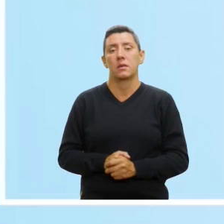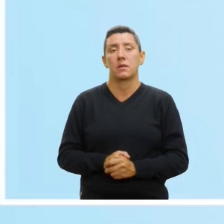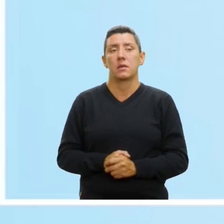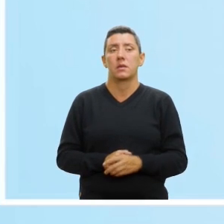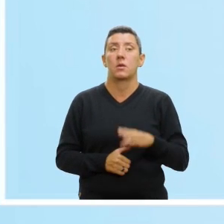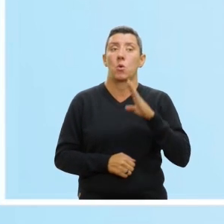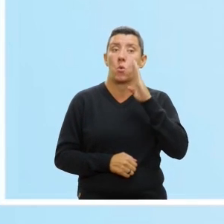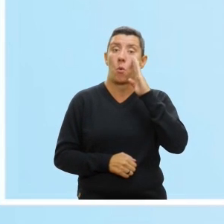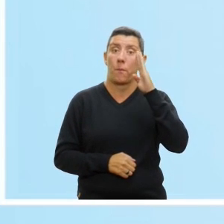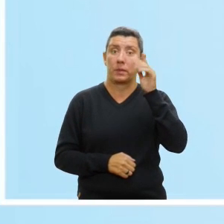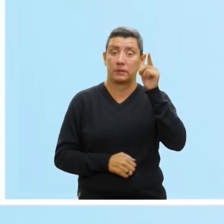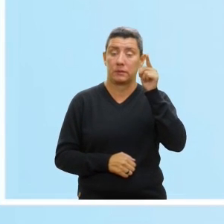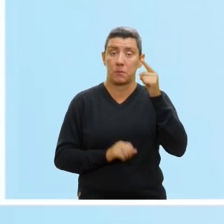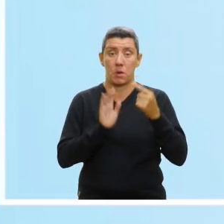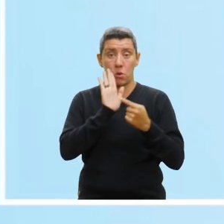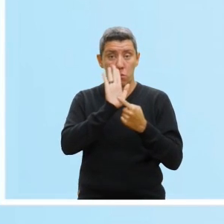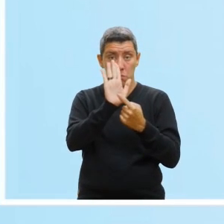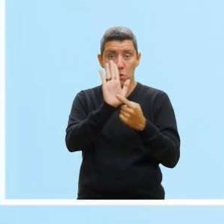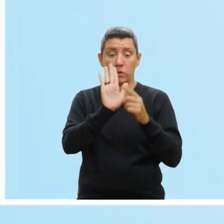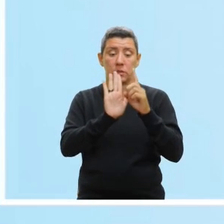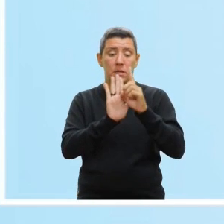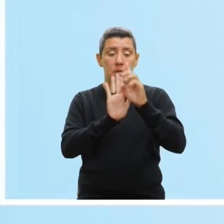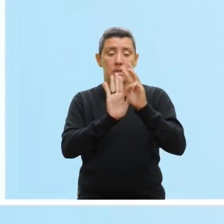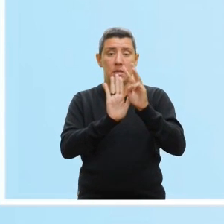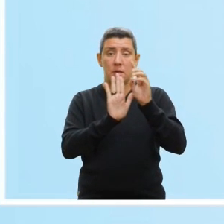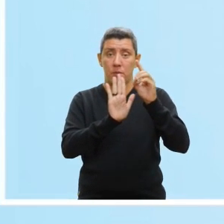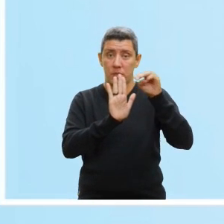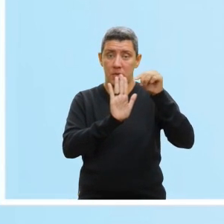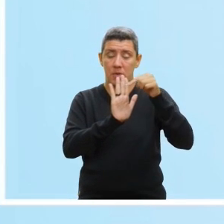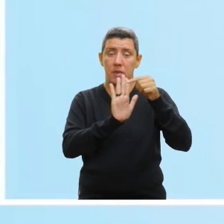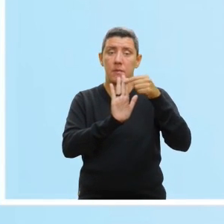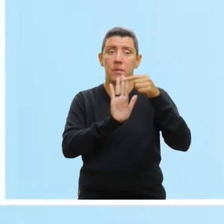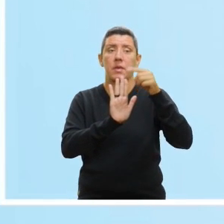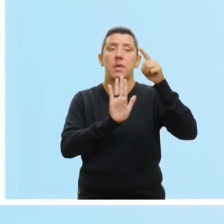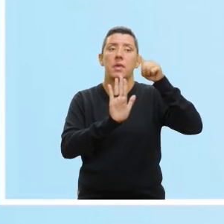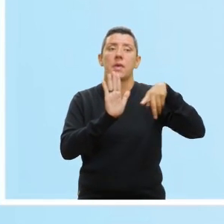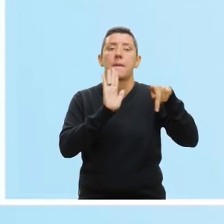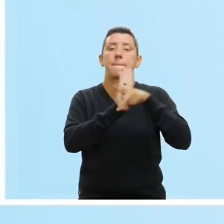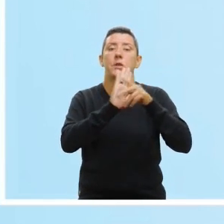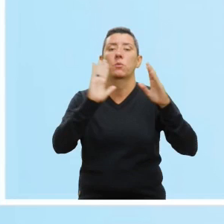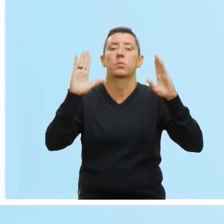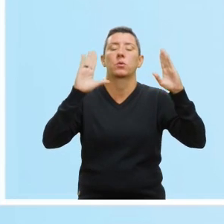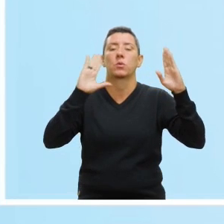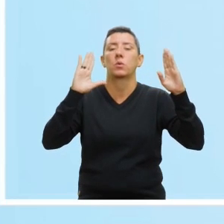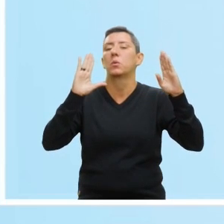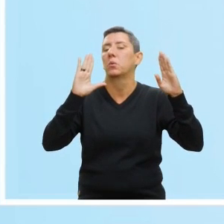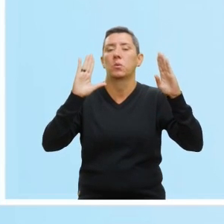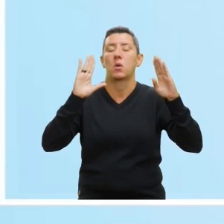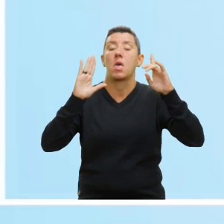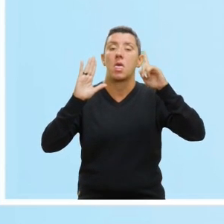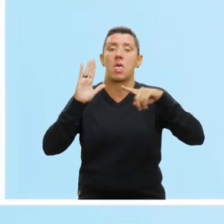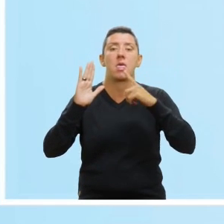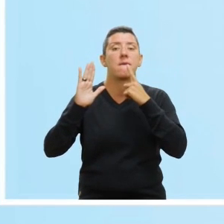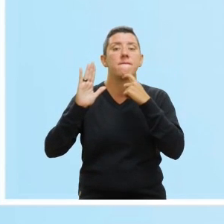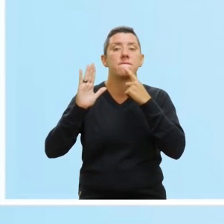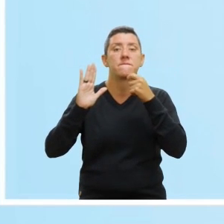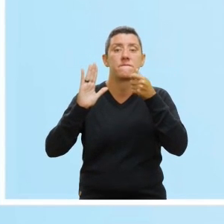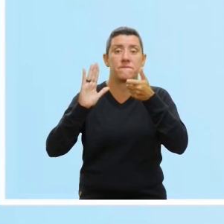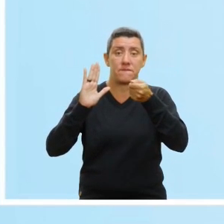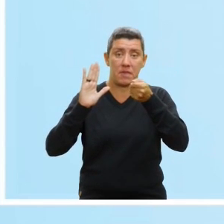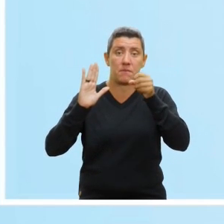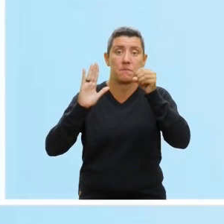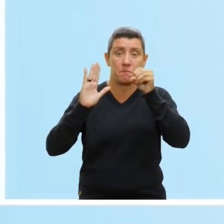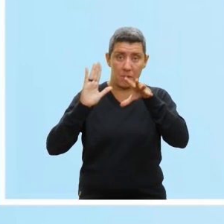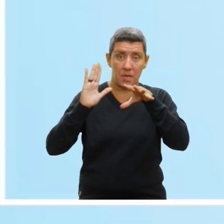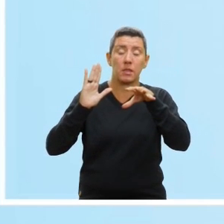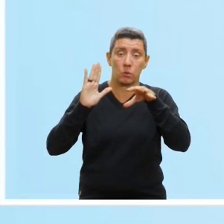mostrar aqui é que para a transmissão DWDM, o que é utilizado é na faixa do infravermelho, tá? Então, o DWDM ele utiliza